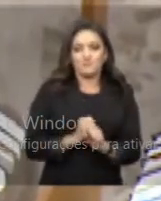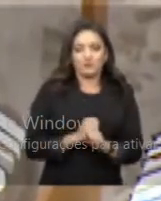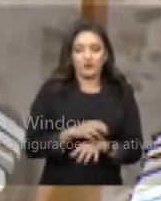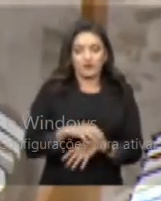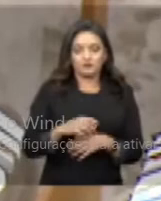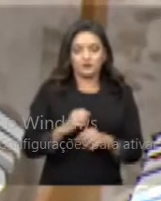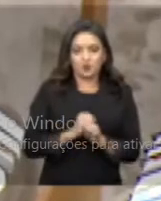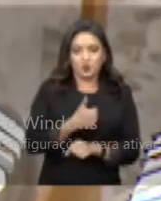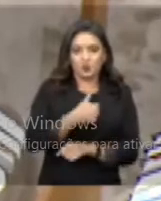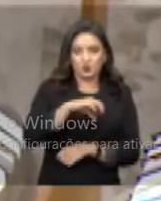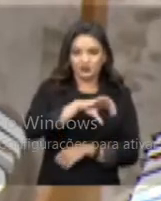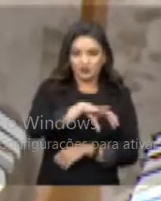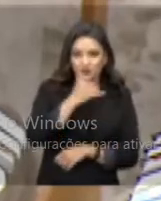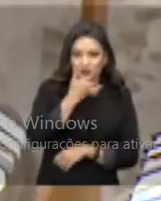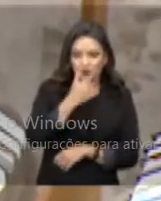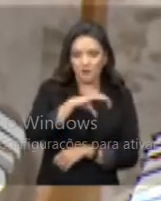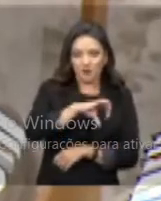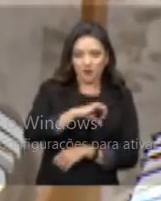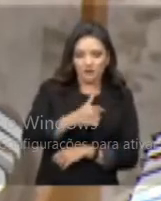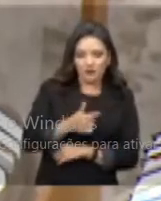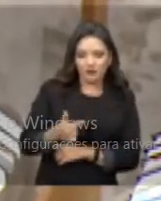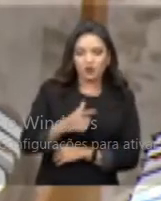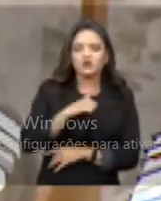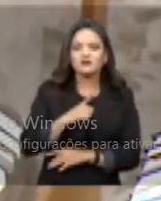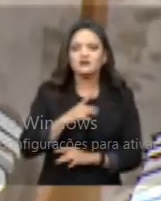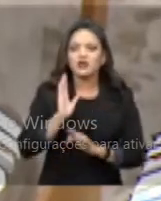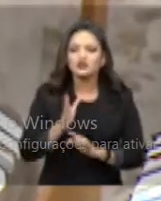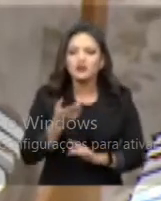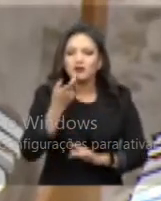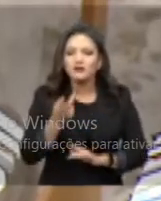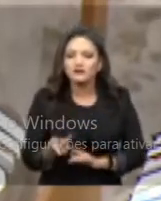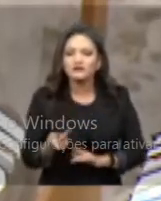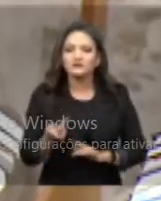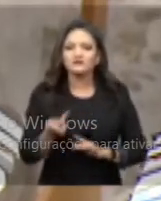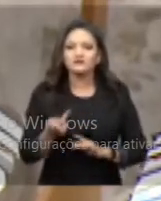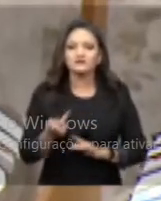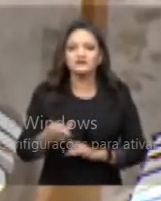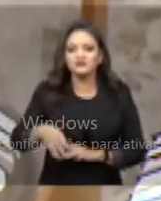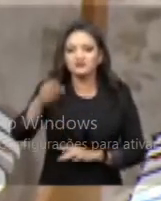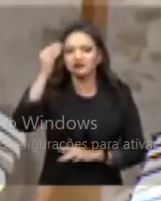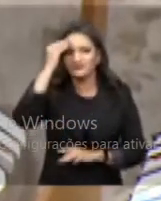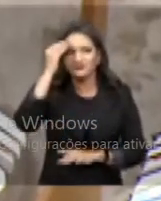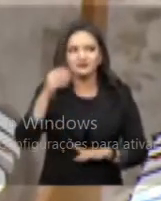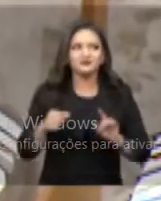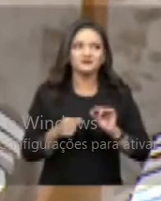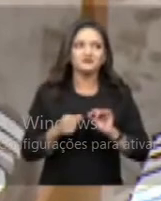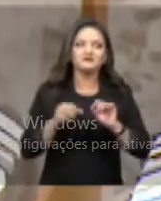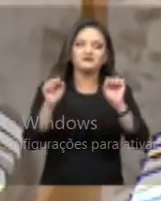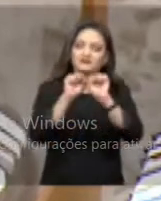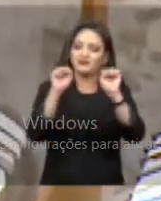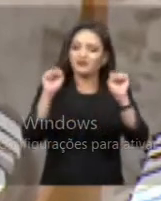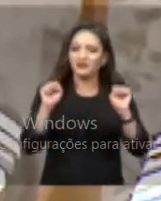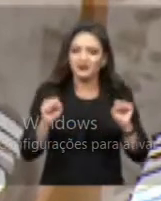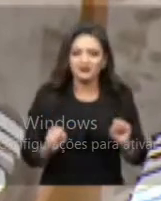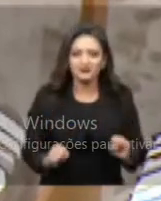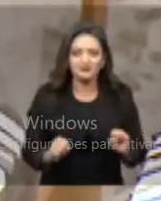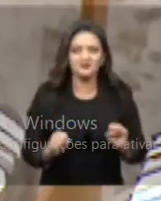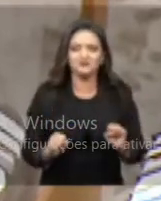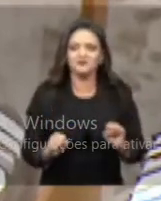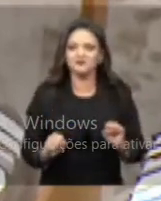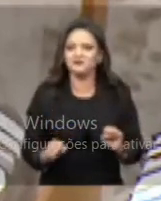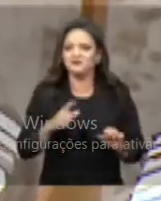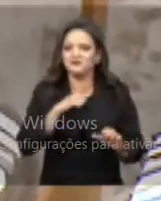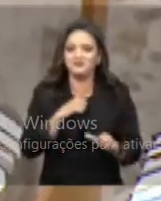elemento subjetivo, explicitou o entendimento já estabelecido no sistema de